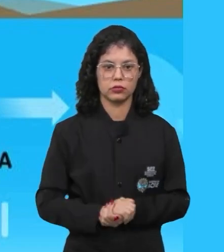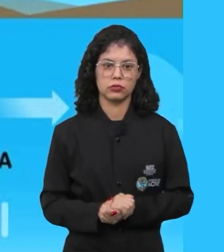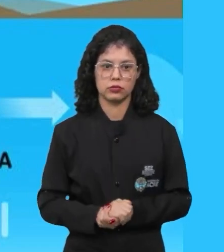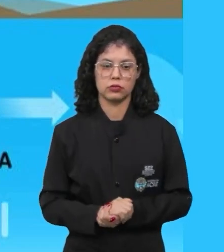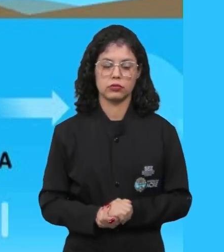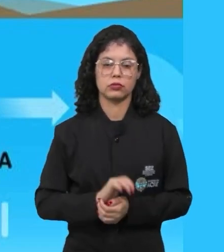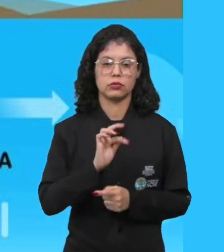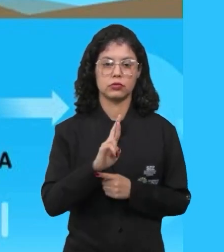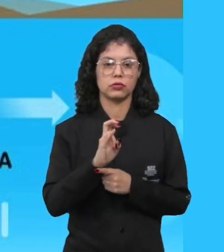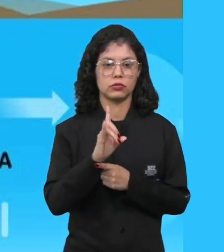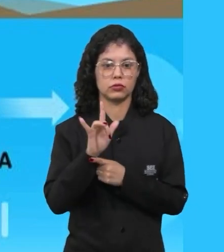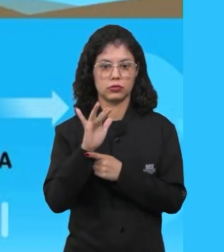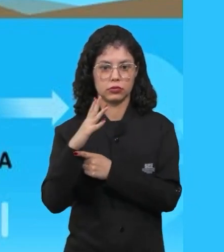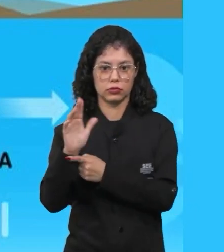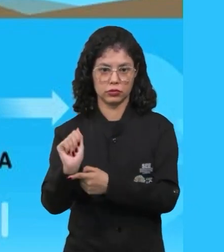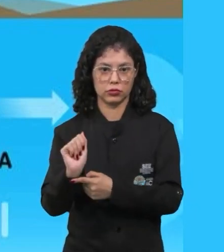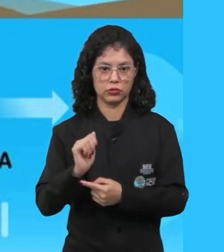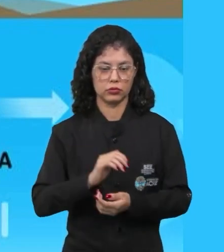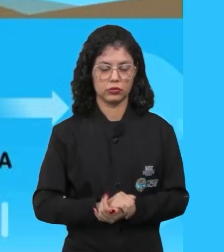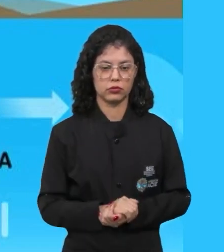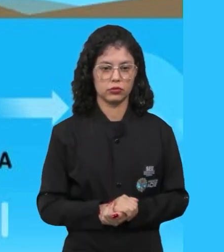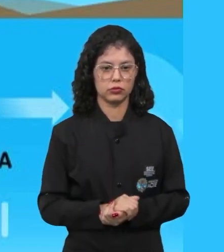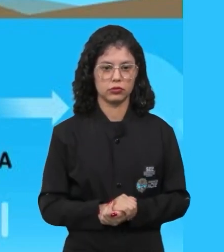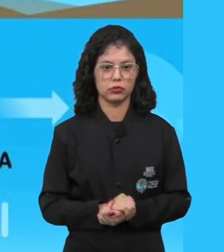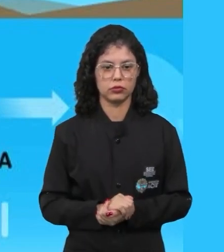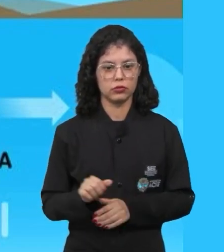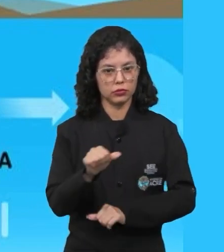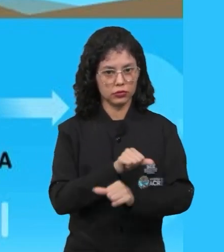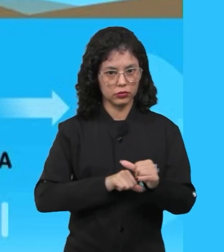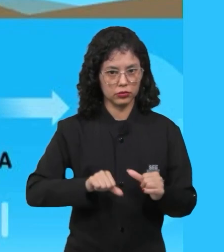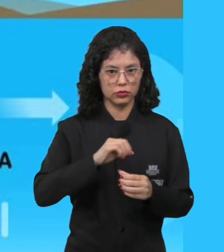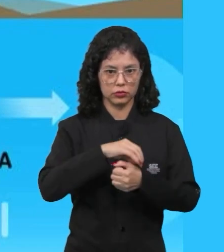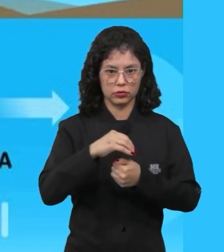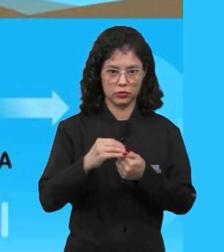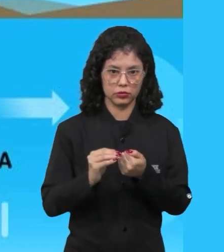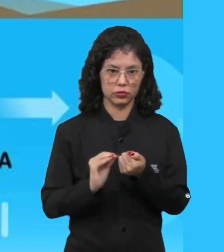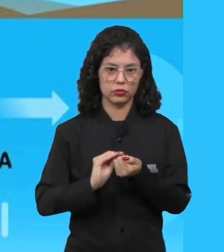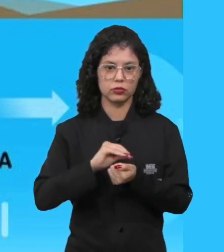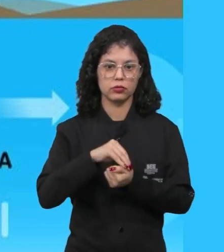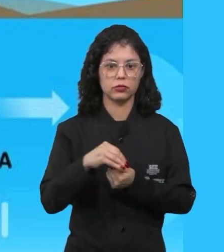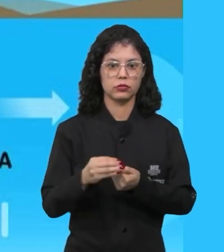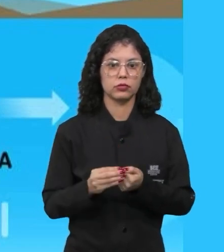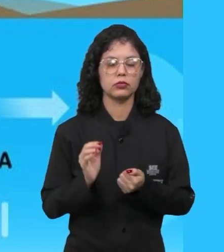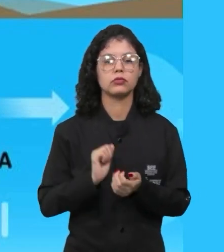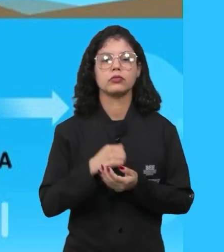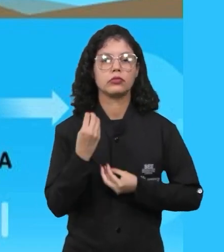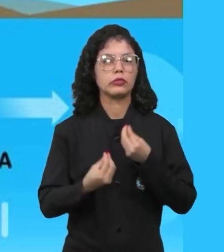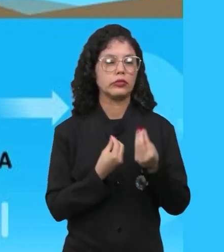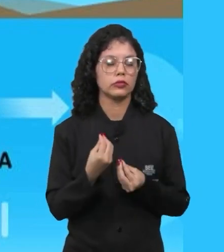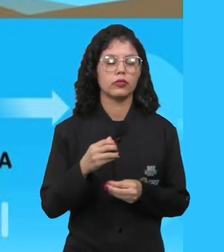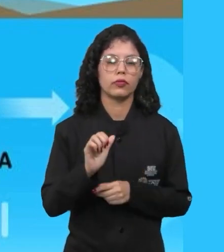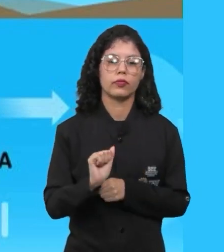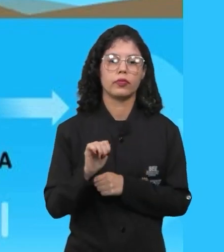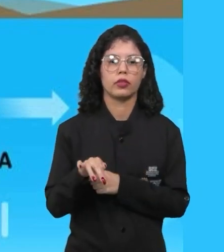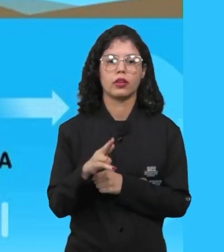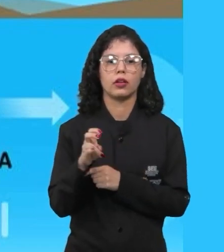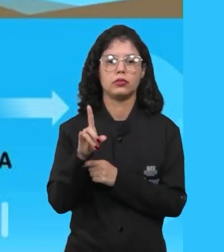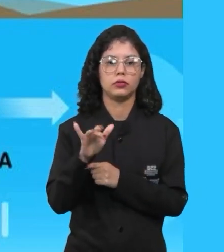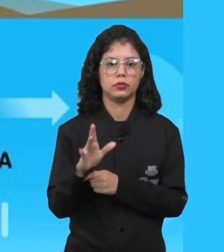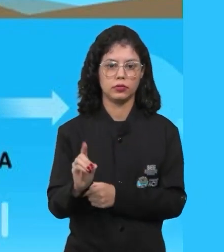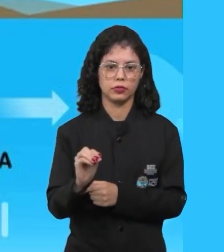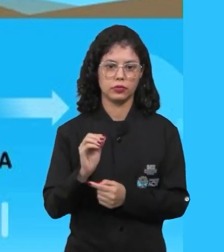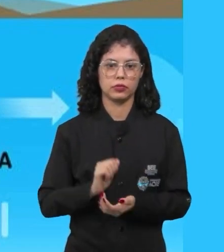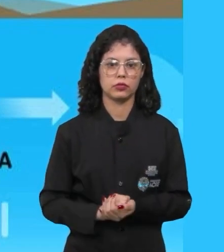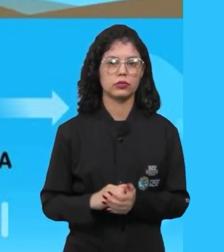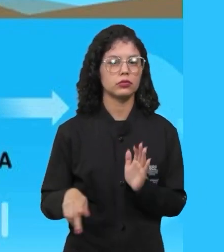pela radiação, e eles se transformavam em moléculas orgânicas simples, né, como aminoácidos, açúcares